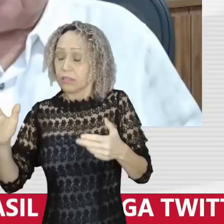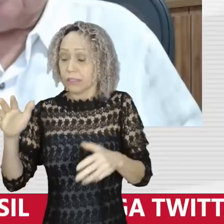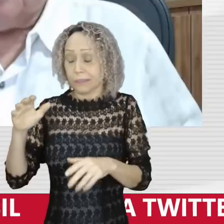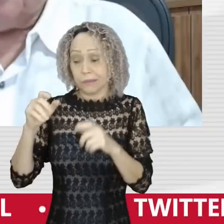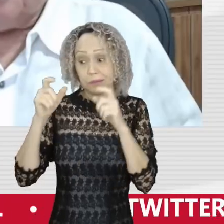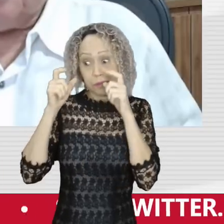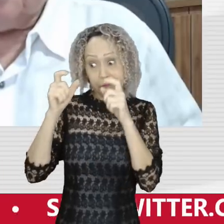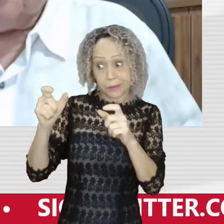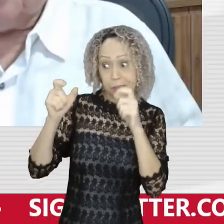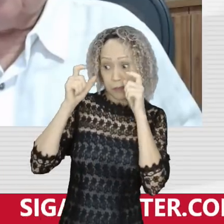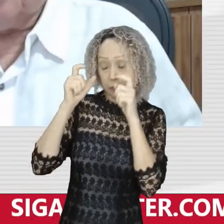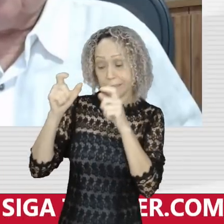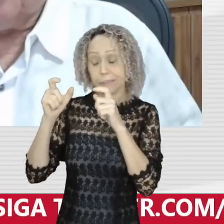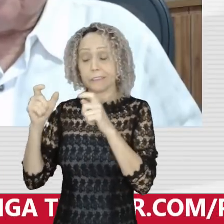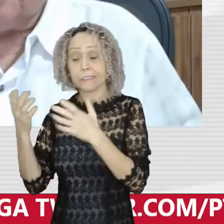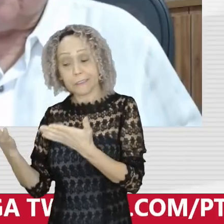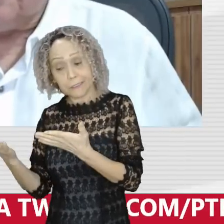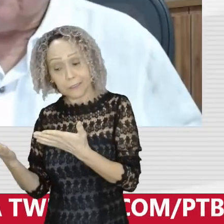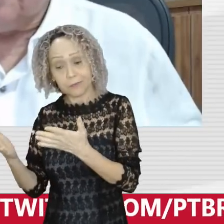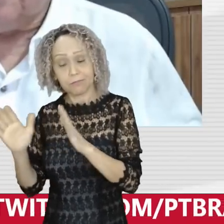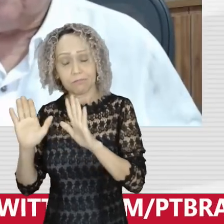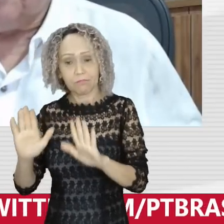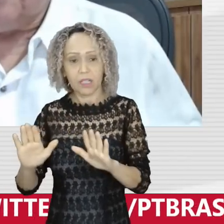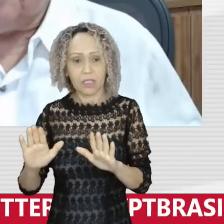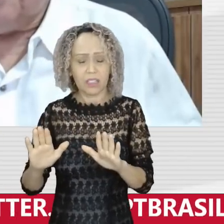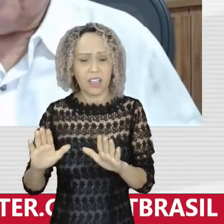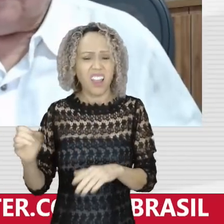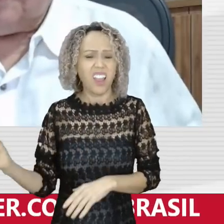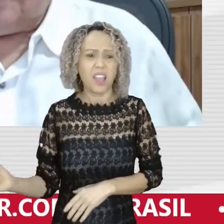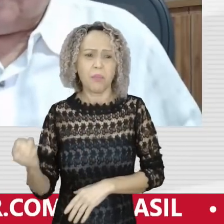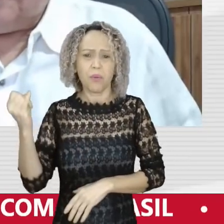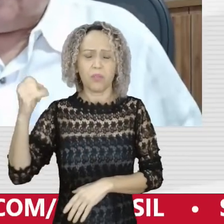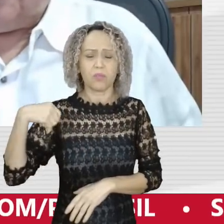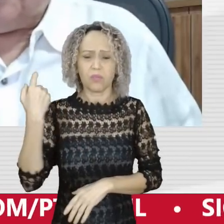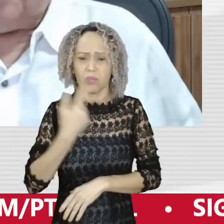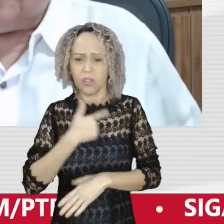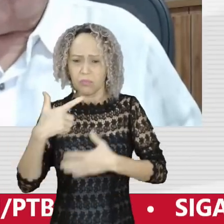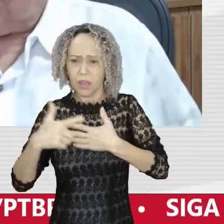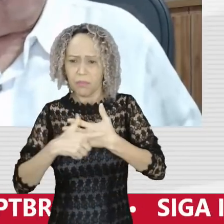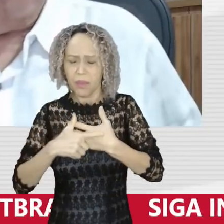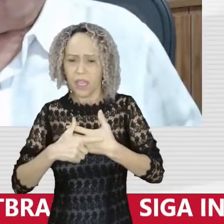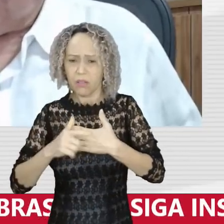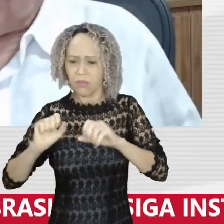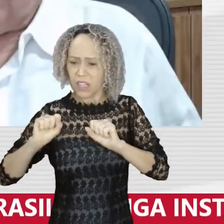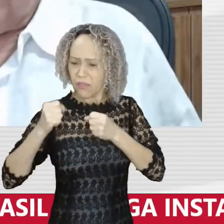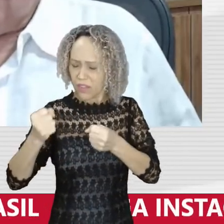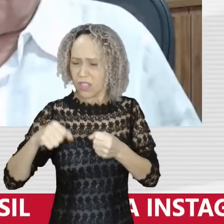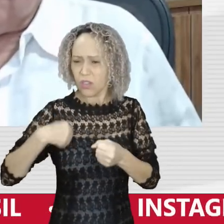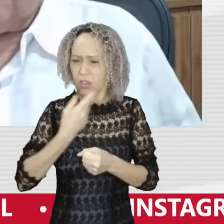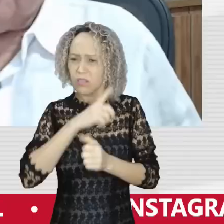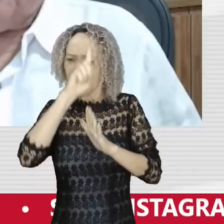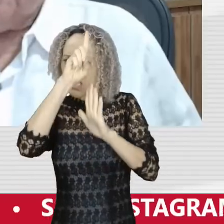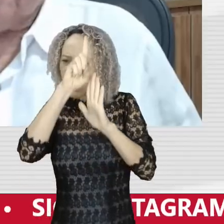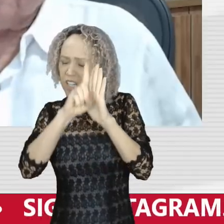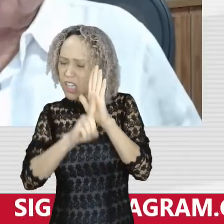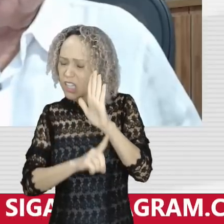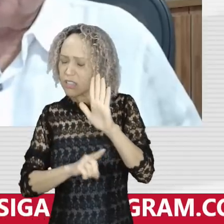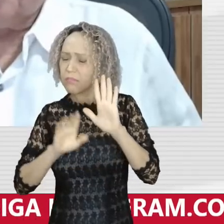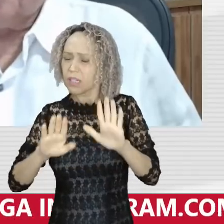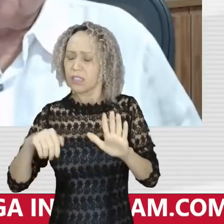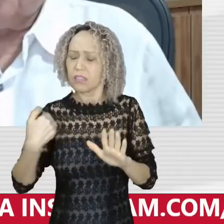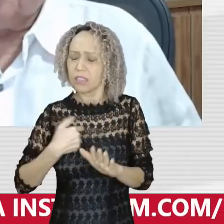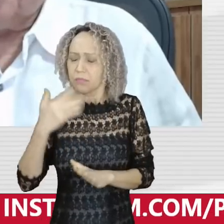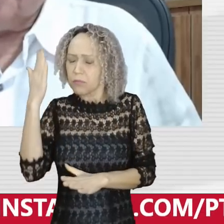será fundamental o nosso papel na defesa dos nossos direitos, mas também compreendendo que nós